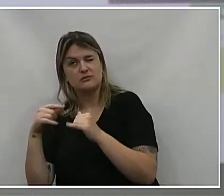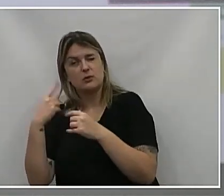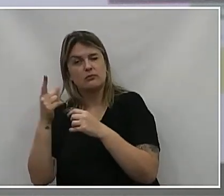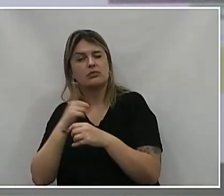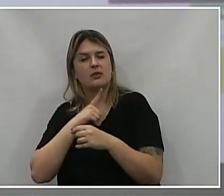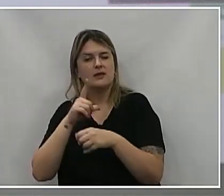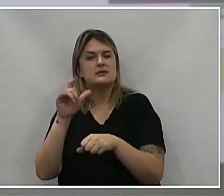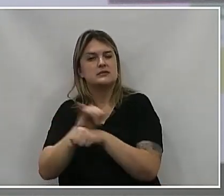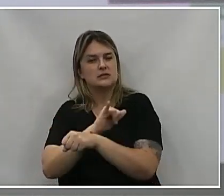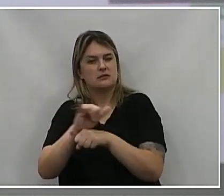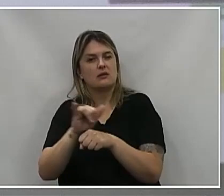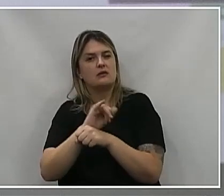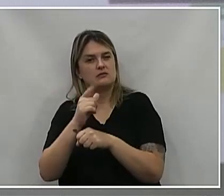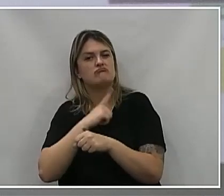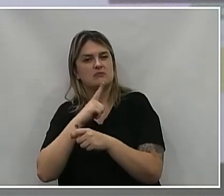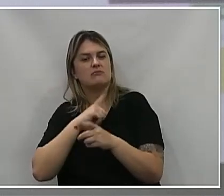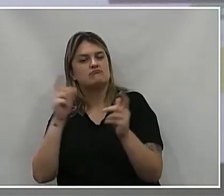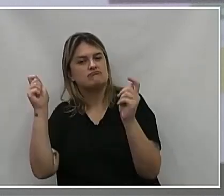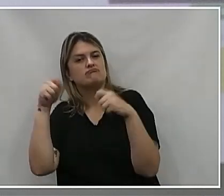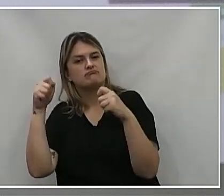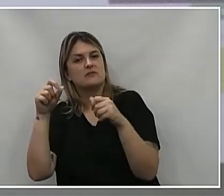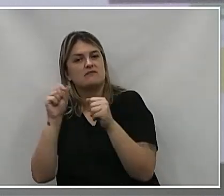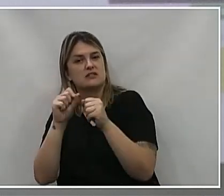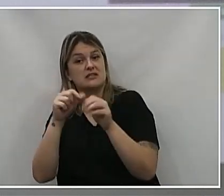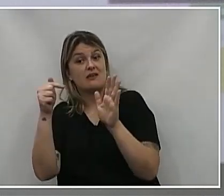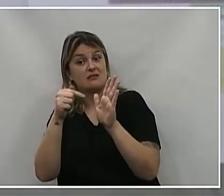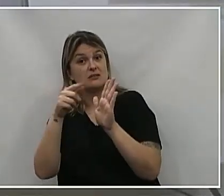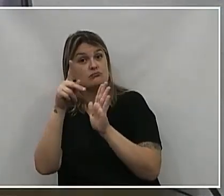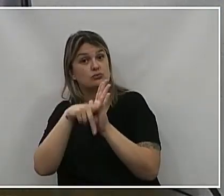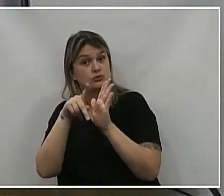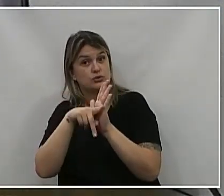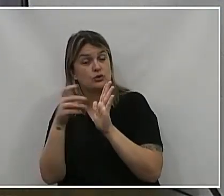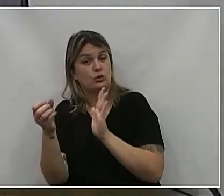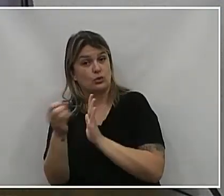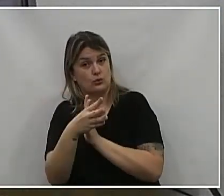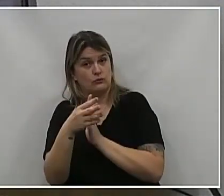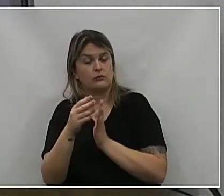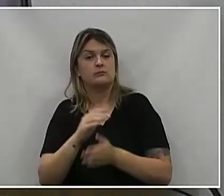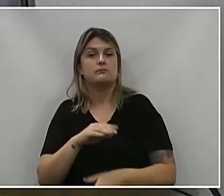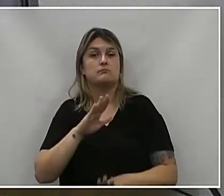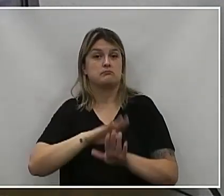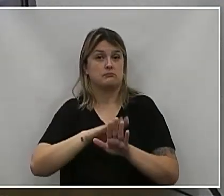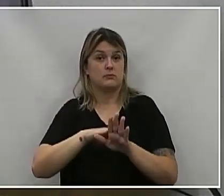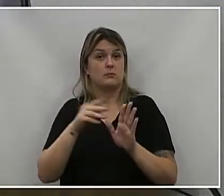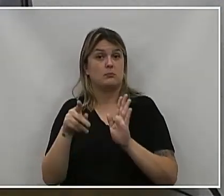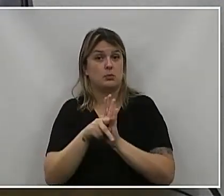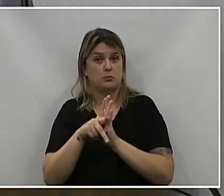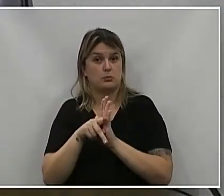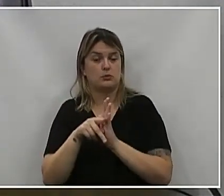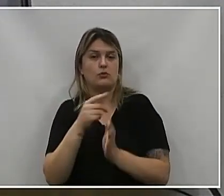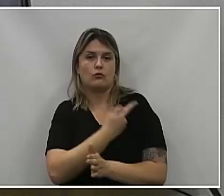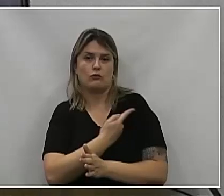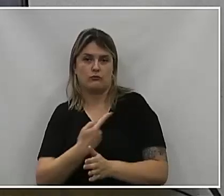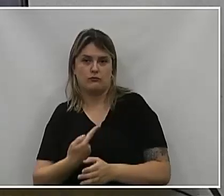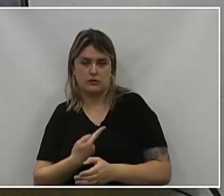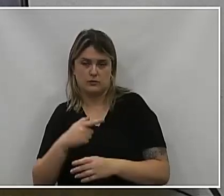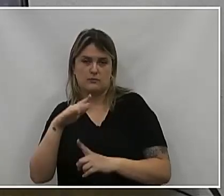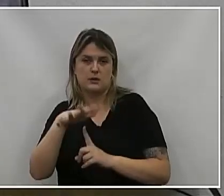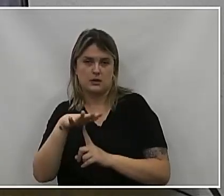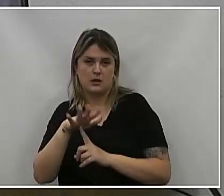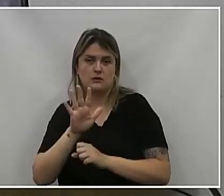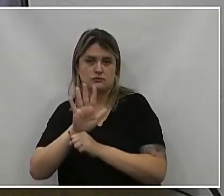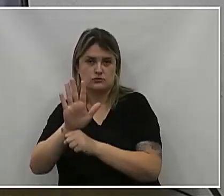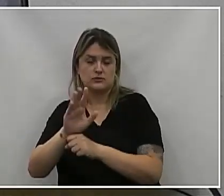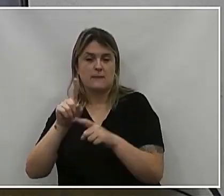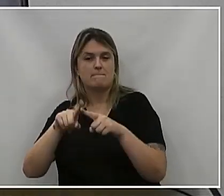gente teria condições totais de executar isso com as próprias mãos, claro, com a parceria do governo, mas tendo